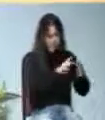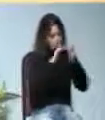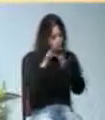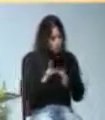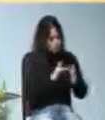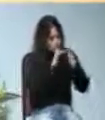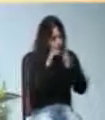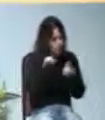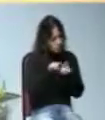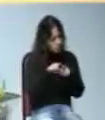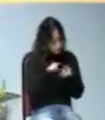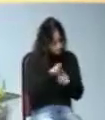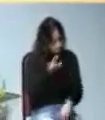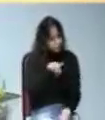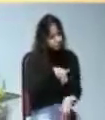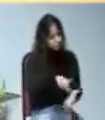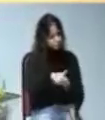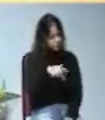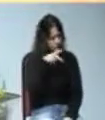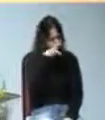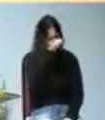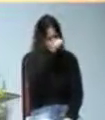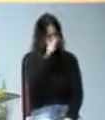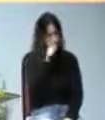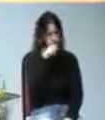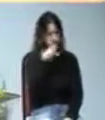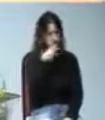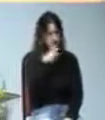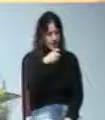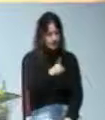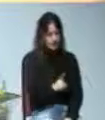articular os retornos para fortalecer a UNED e